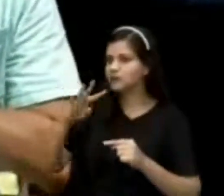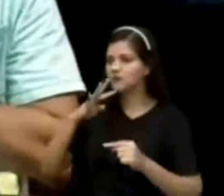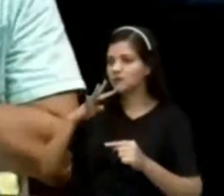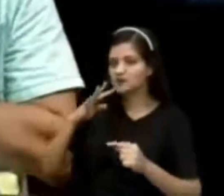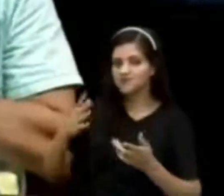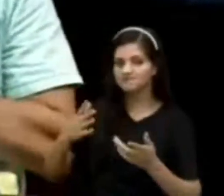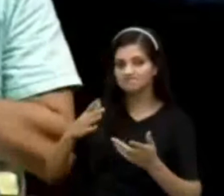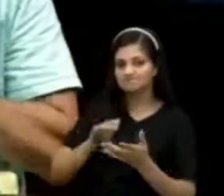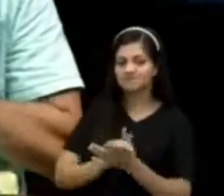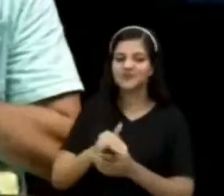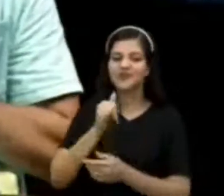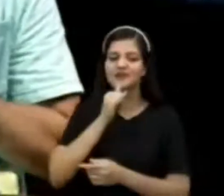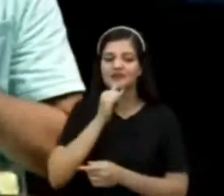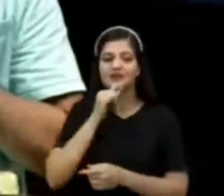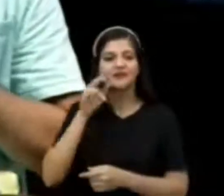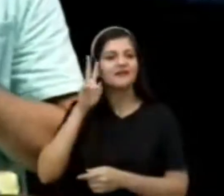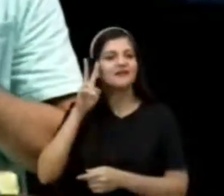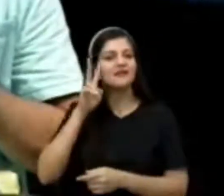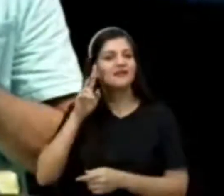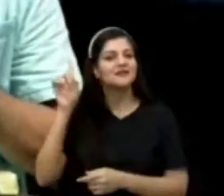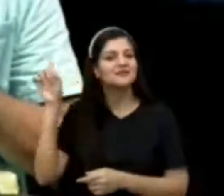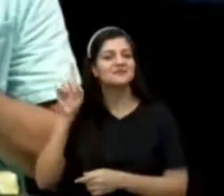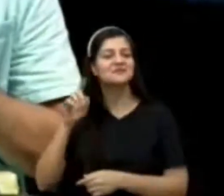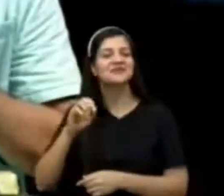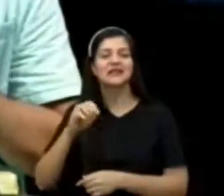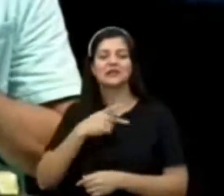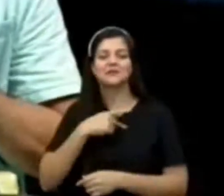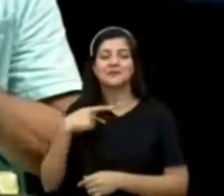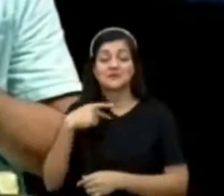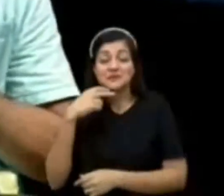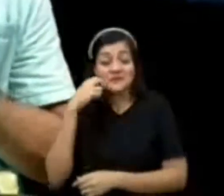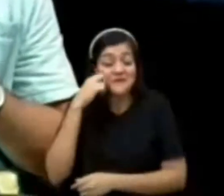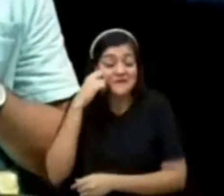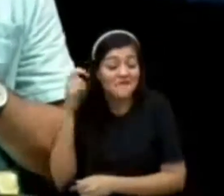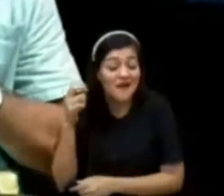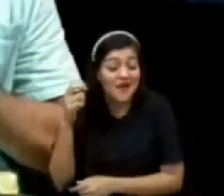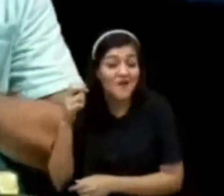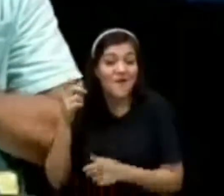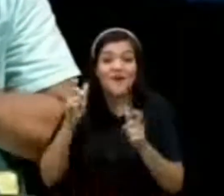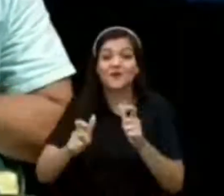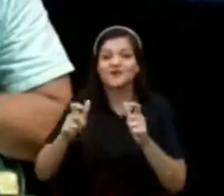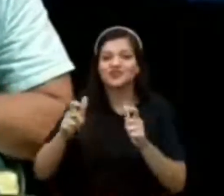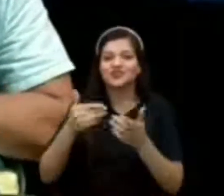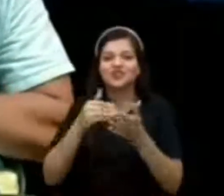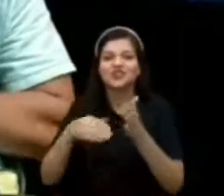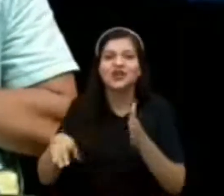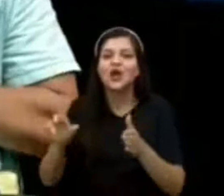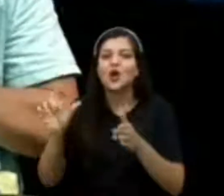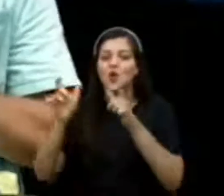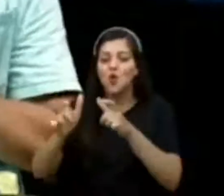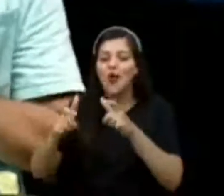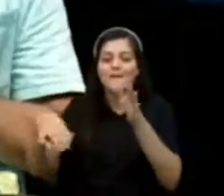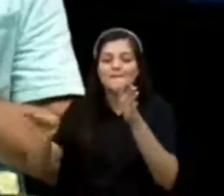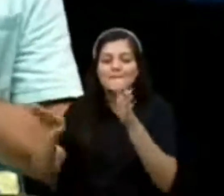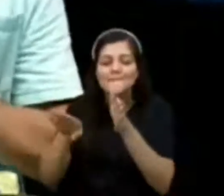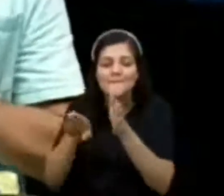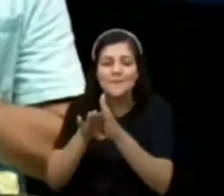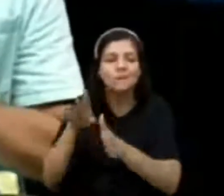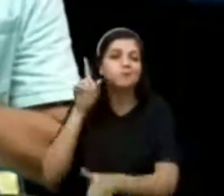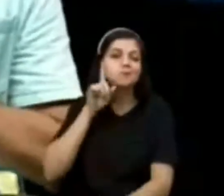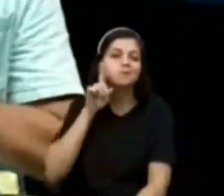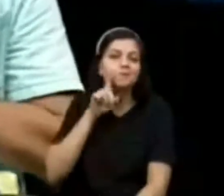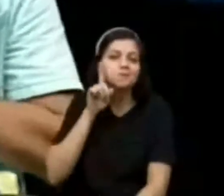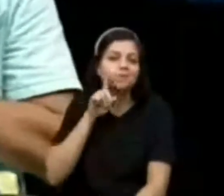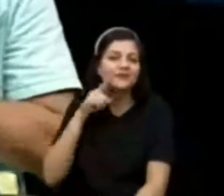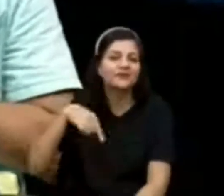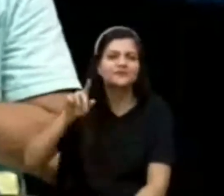vez paguei um mico danado, olha, sabe aonde? Entrando nos Estados Unidos. Toda vez que a gente ia, né?